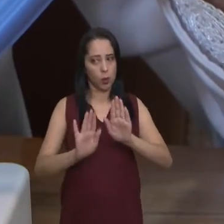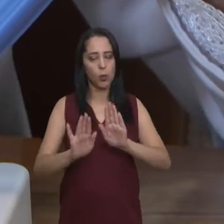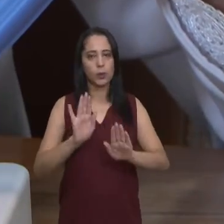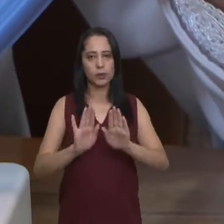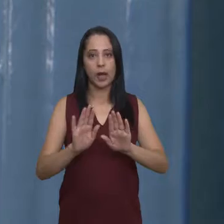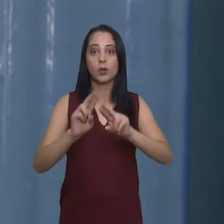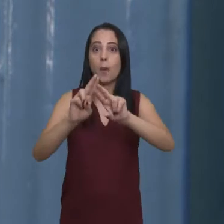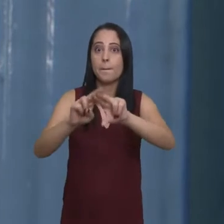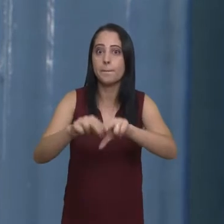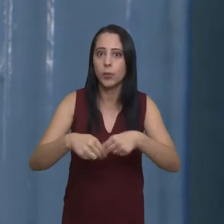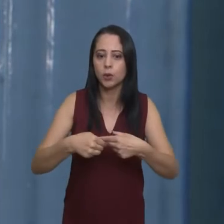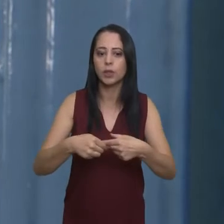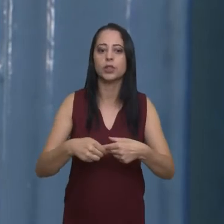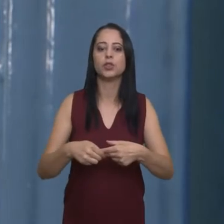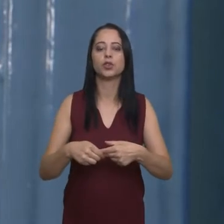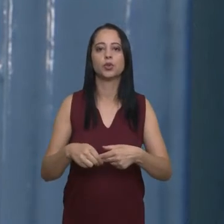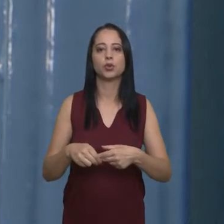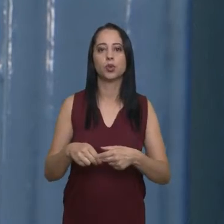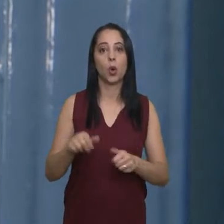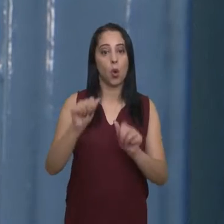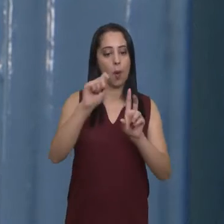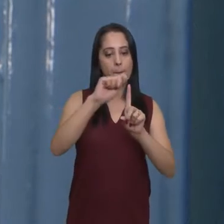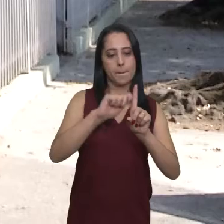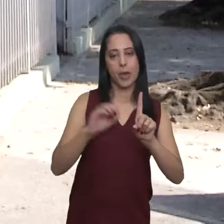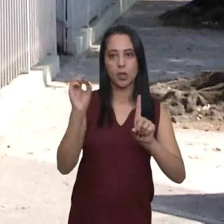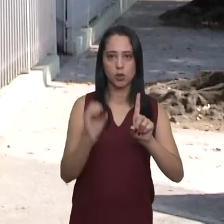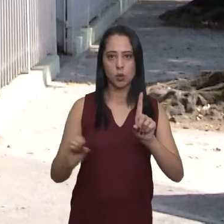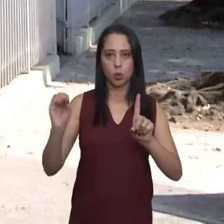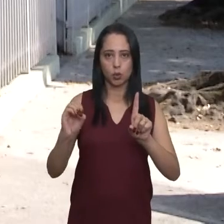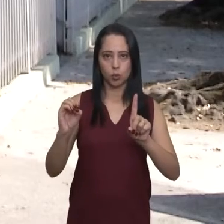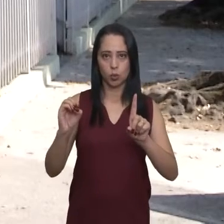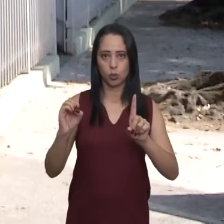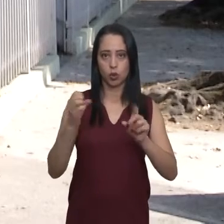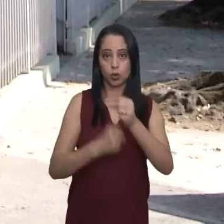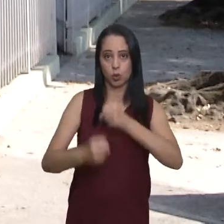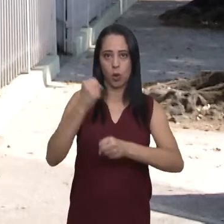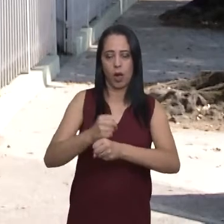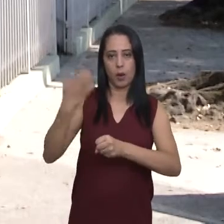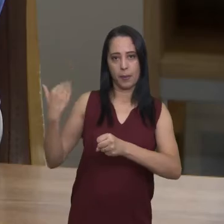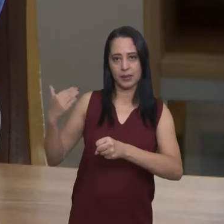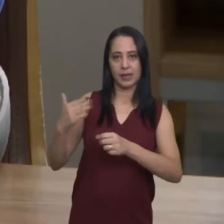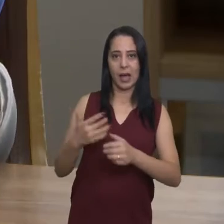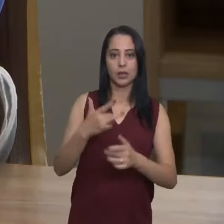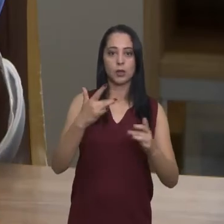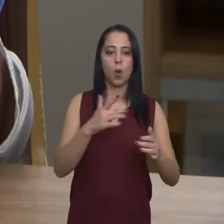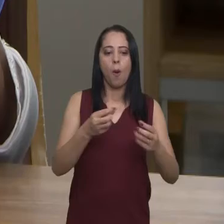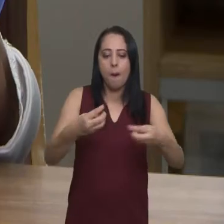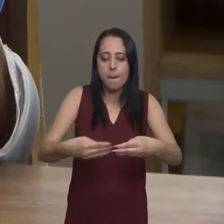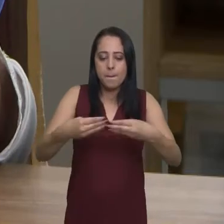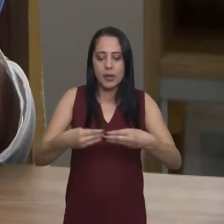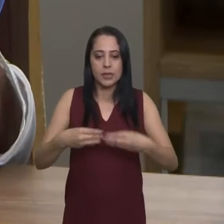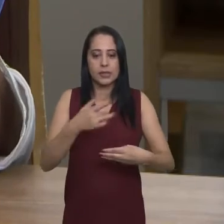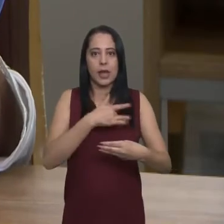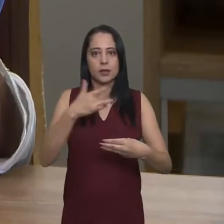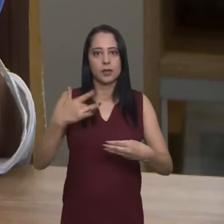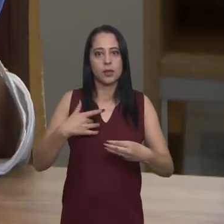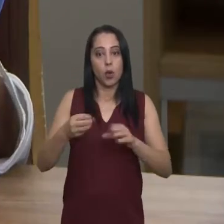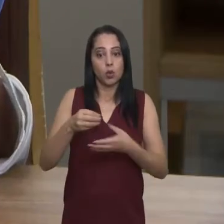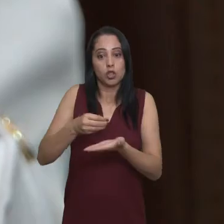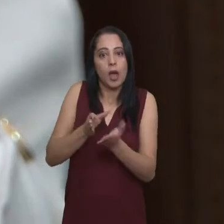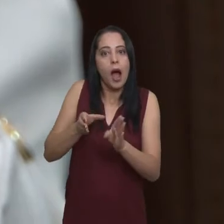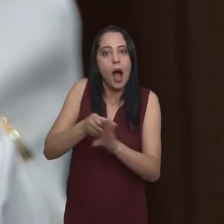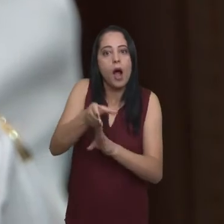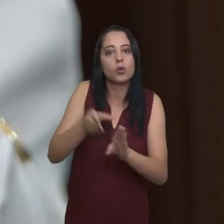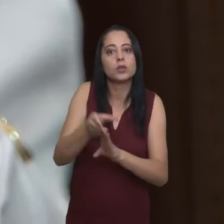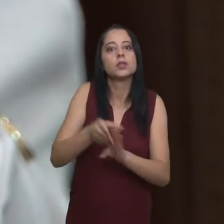em conta. Por isso, desde outubro do ano passado, o Ministério da Saúde recomenda que o procedimento deve ser realizado por